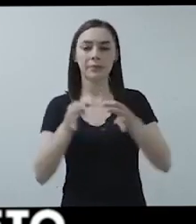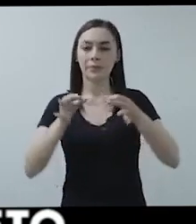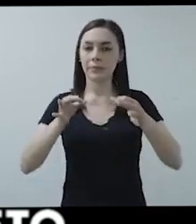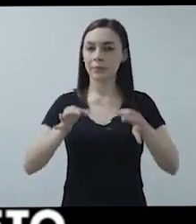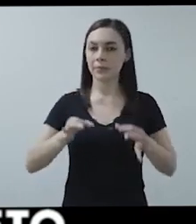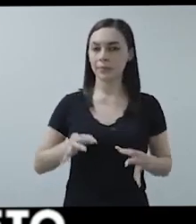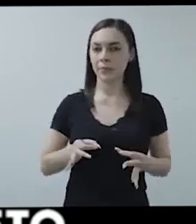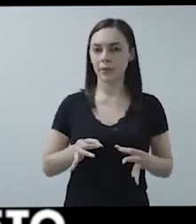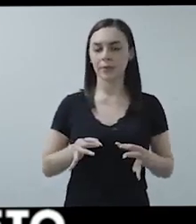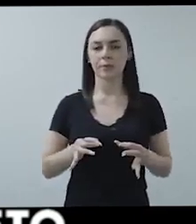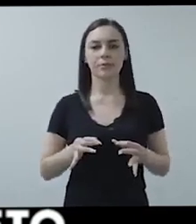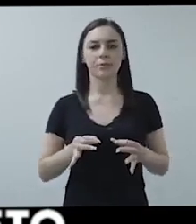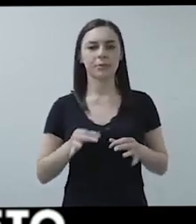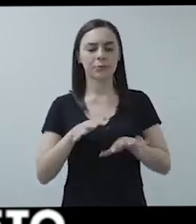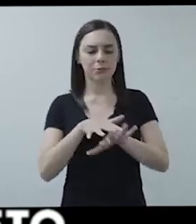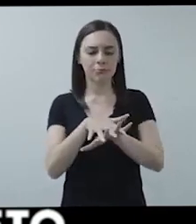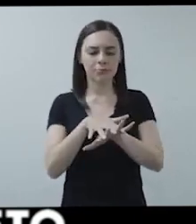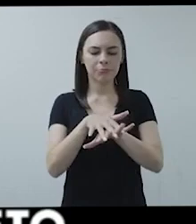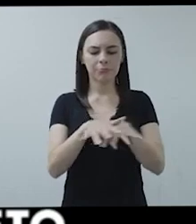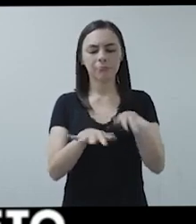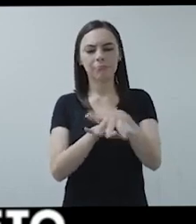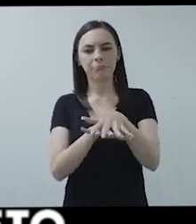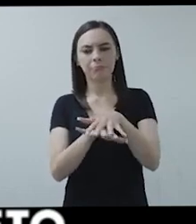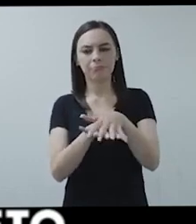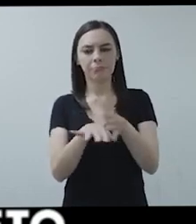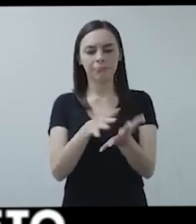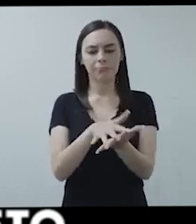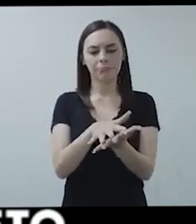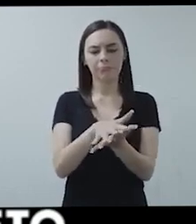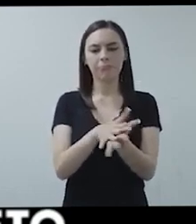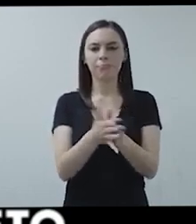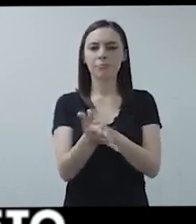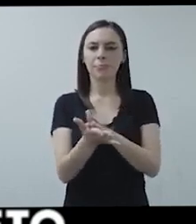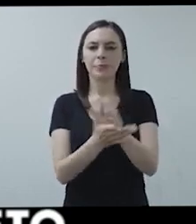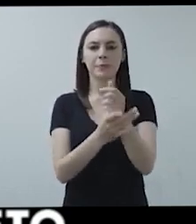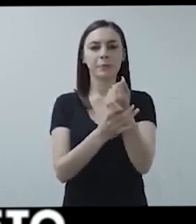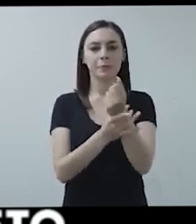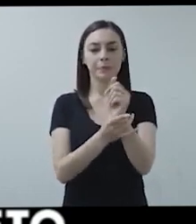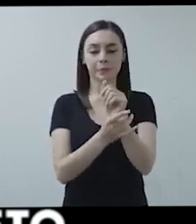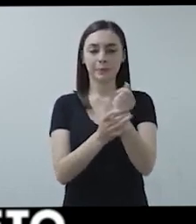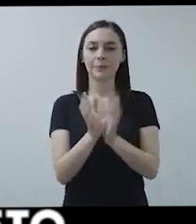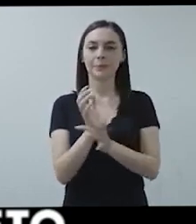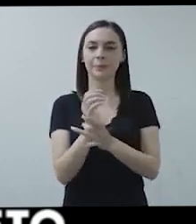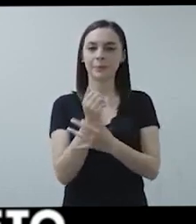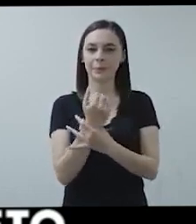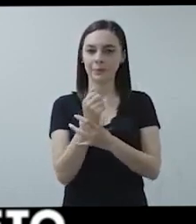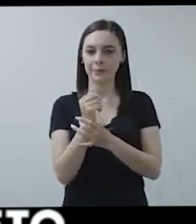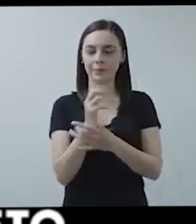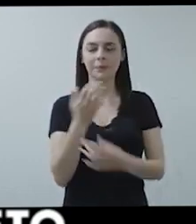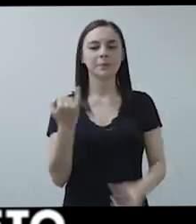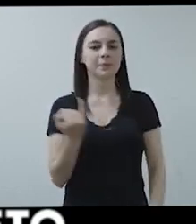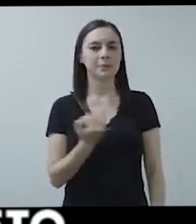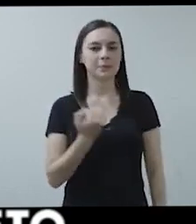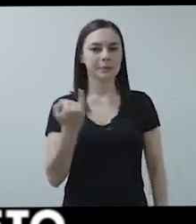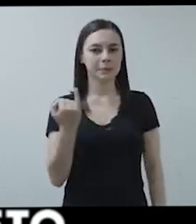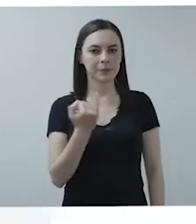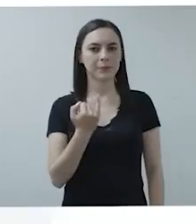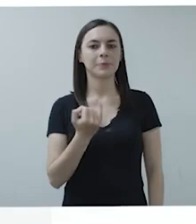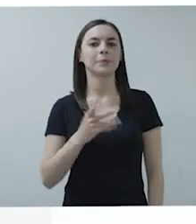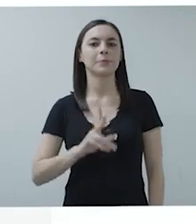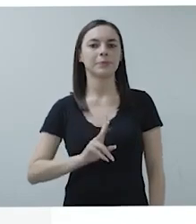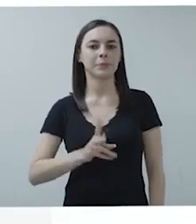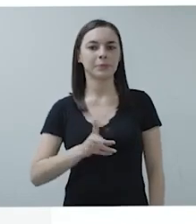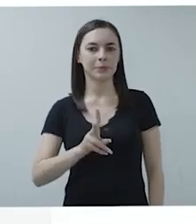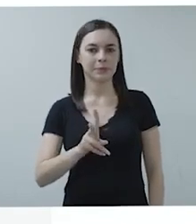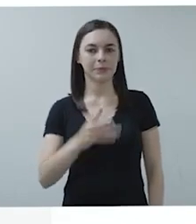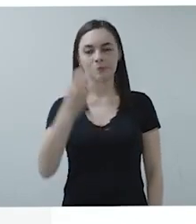de todas as partes das mãos, o punho, que é muito importante que a gente continue